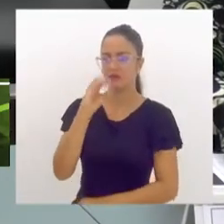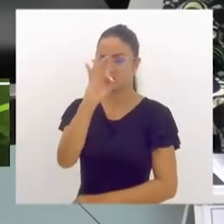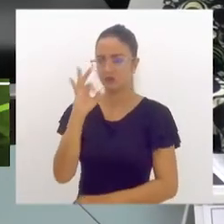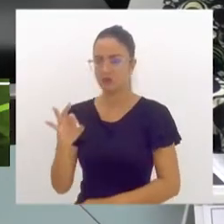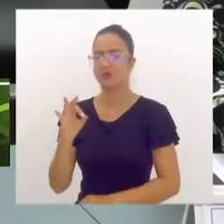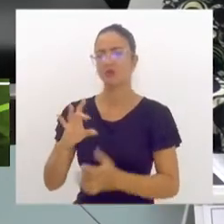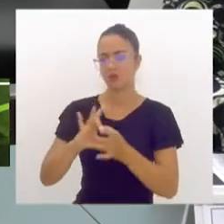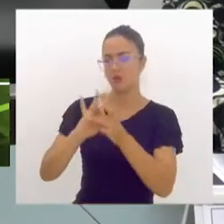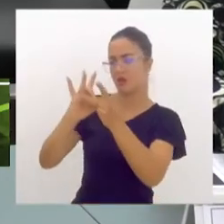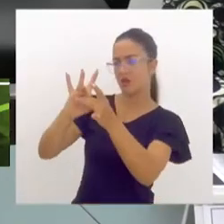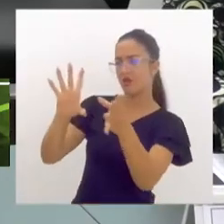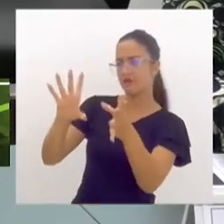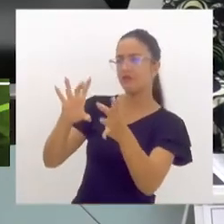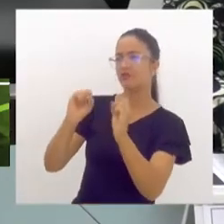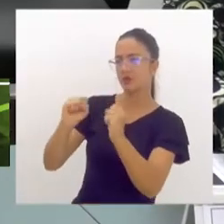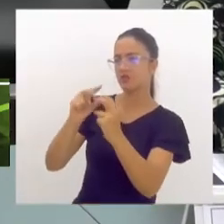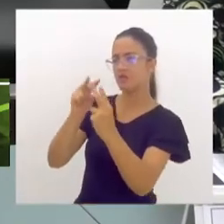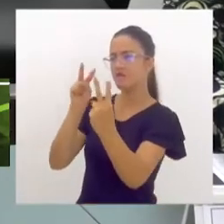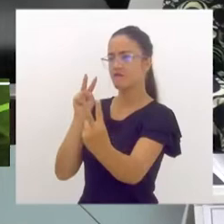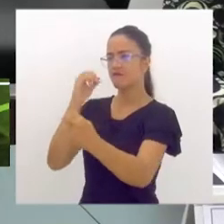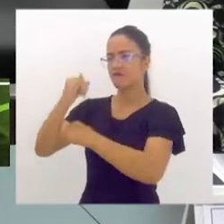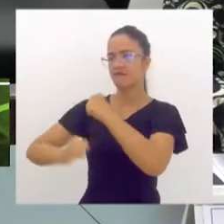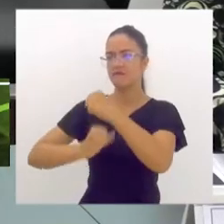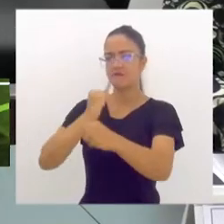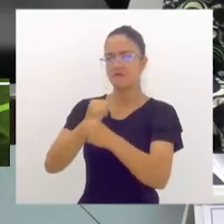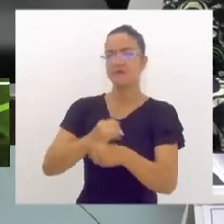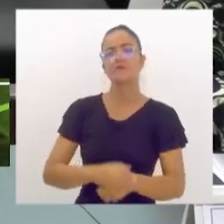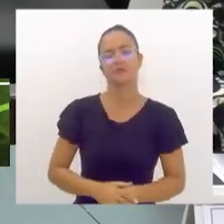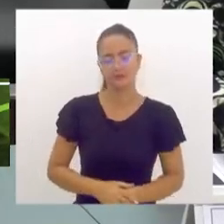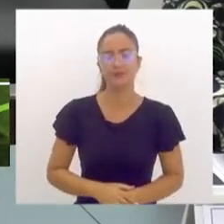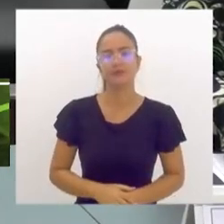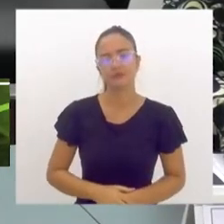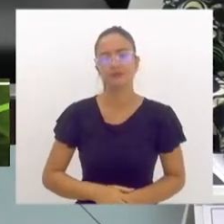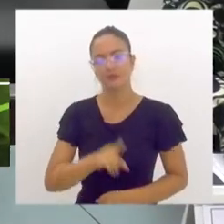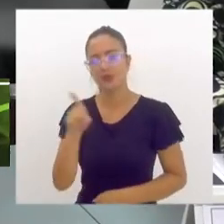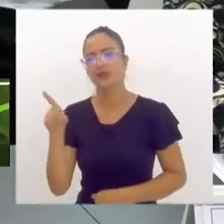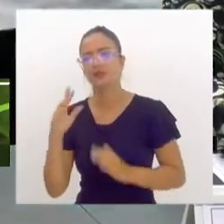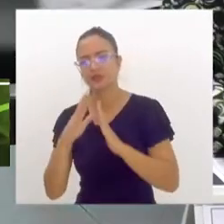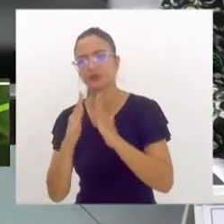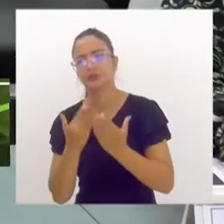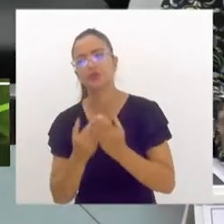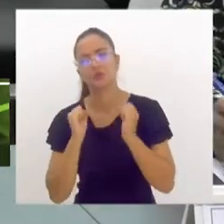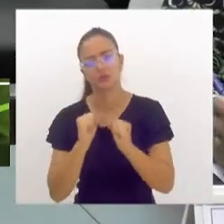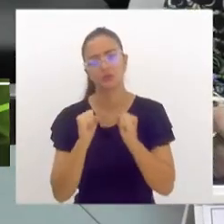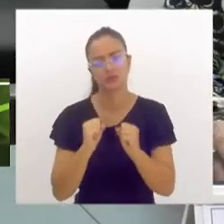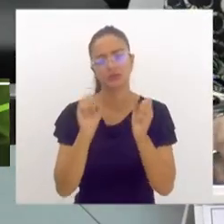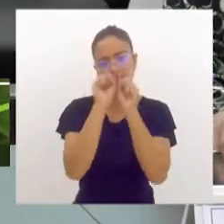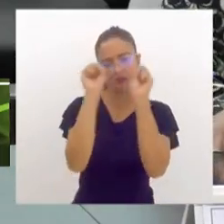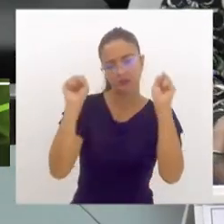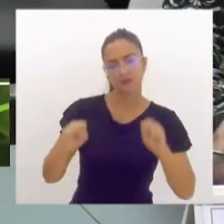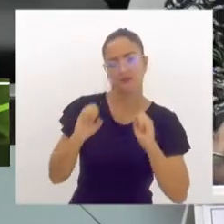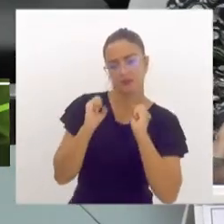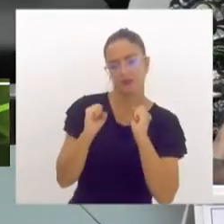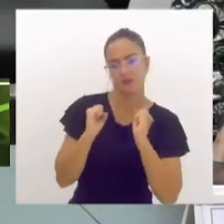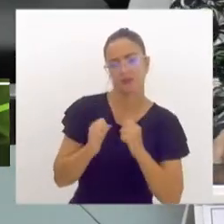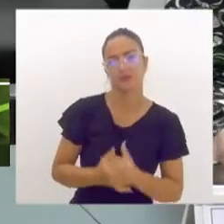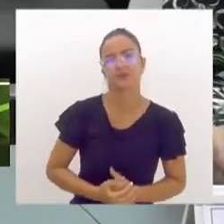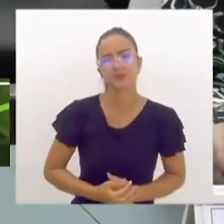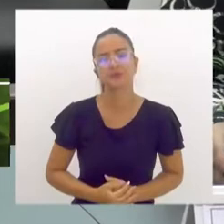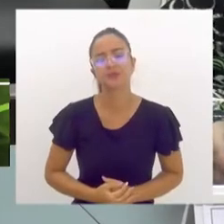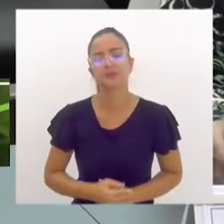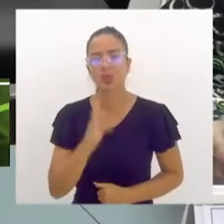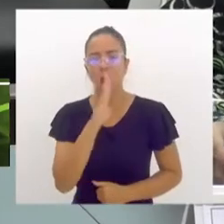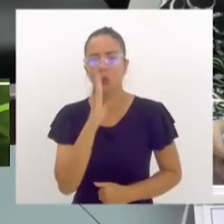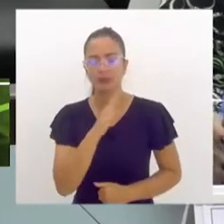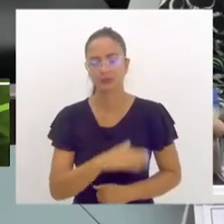autorização prévia do Conselho Estadual de Educação. Houve uma atribuição para as escolas e os sistemas tomarem essa medida emergencial. Pode passar,